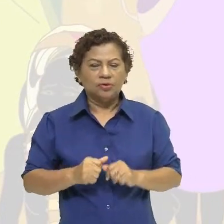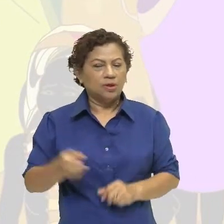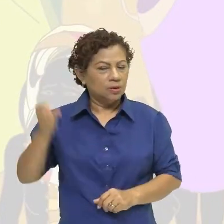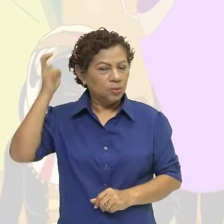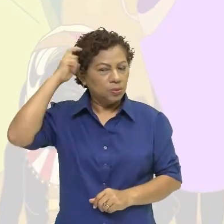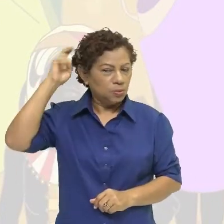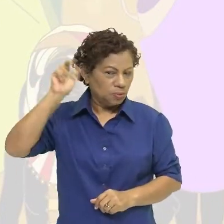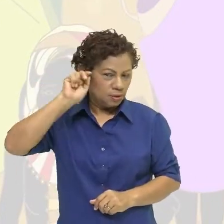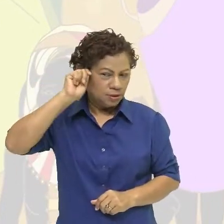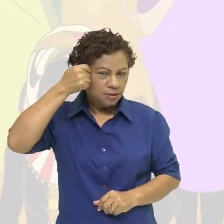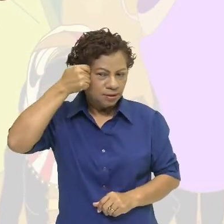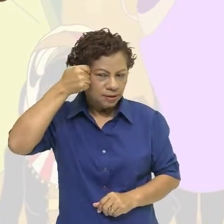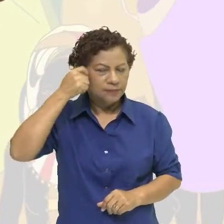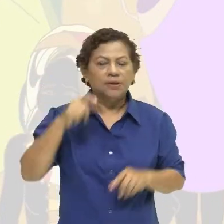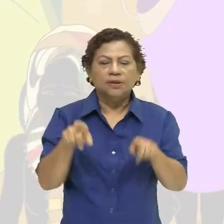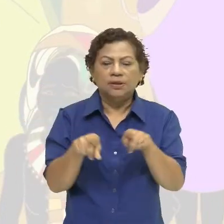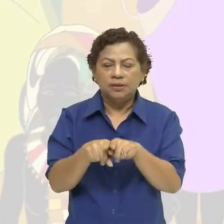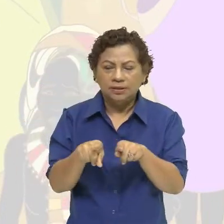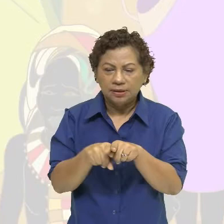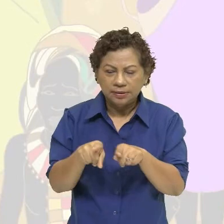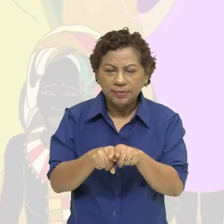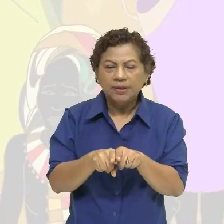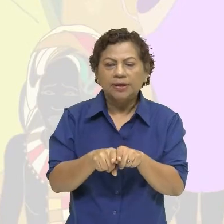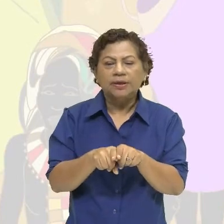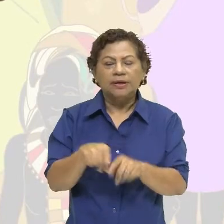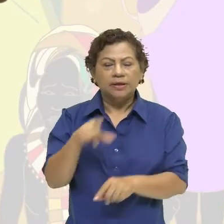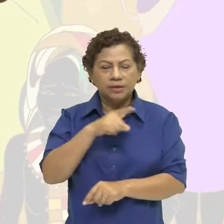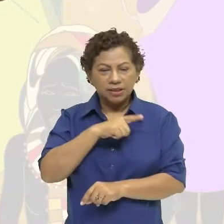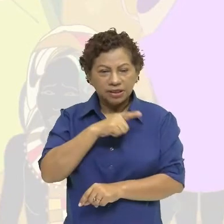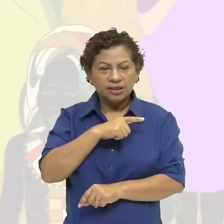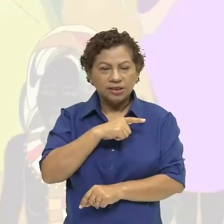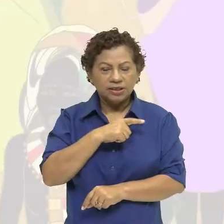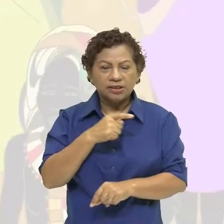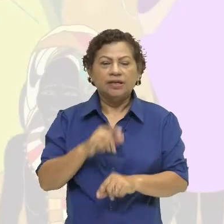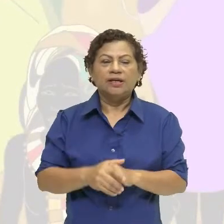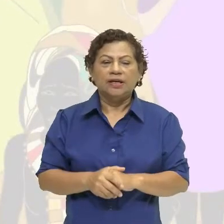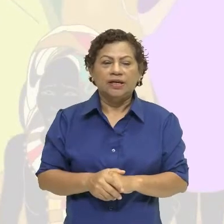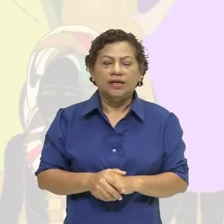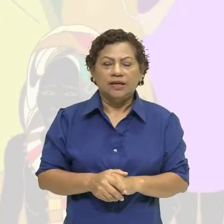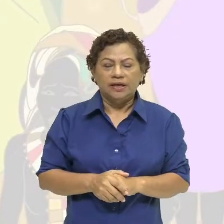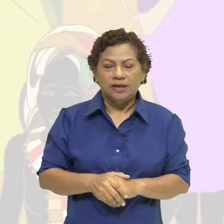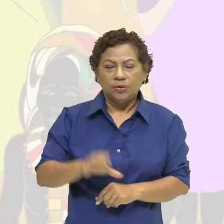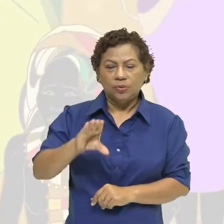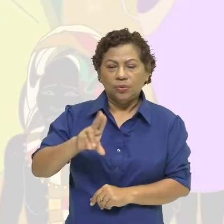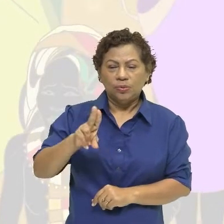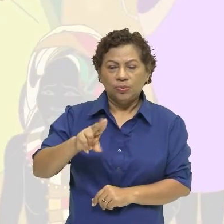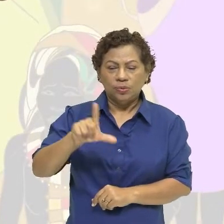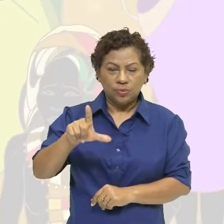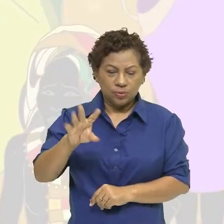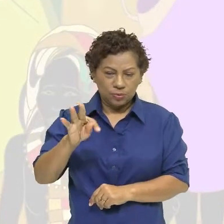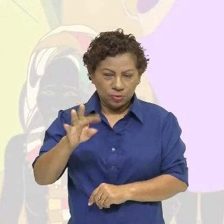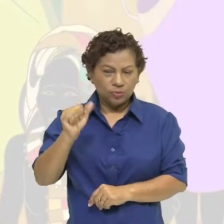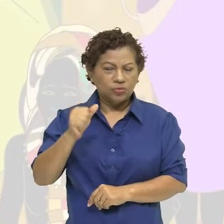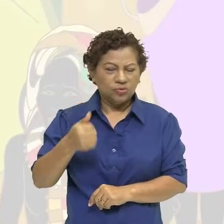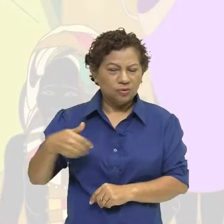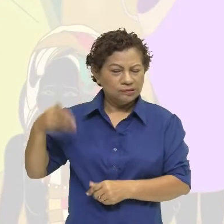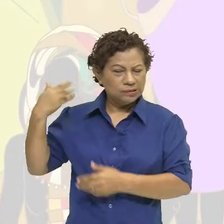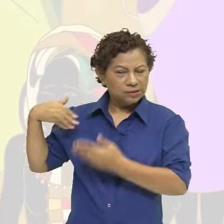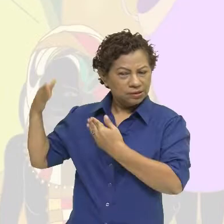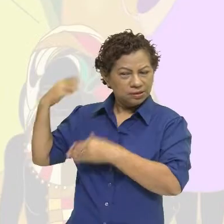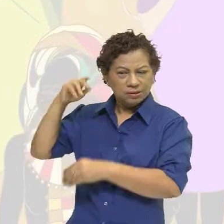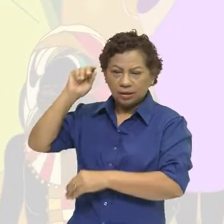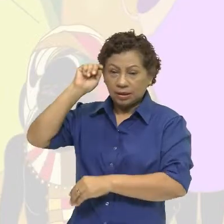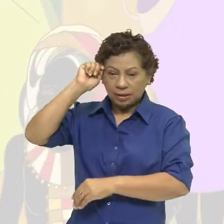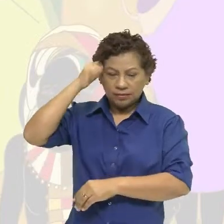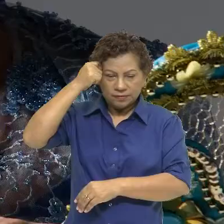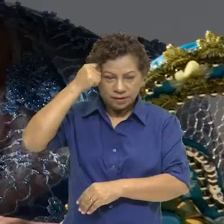africana. Também nós temos o culto aos antepassados, que é um aspecto mais típico da religião africana. Os antepassados seriam os